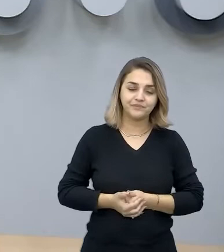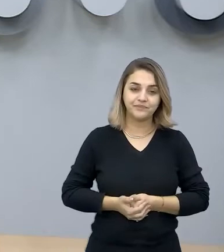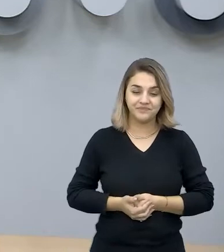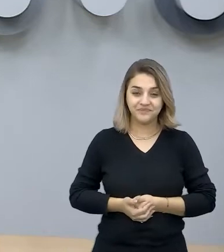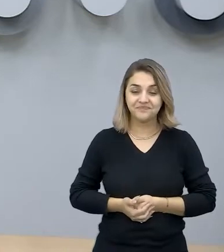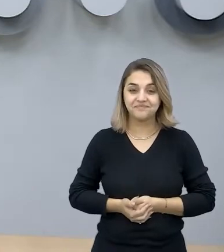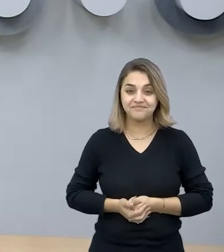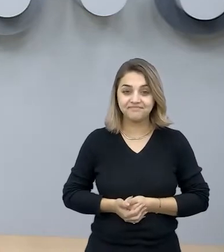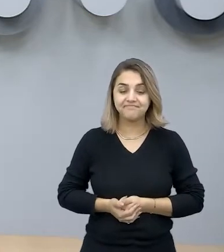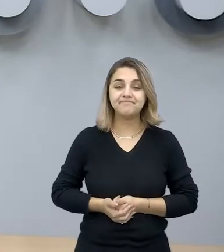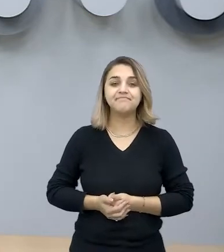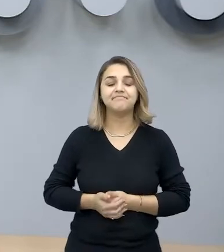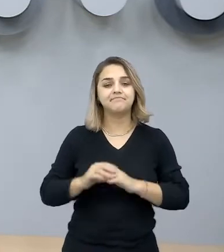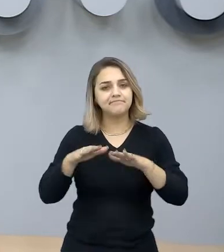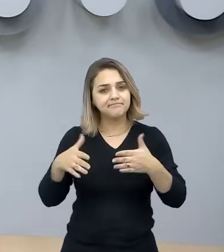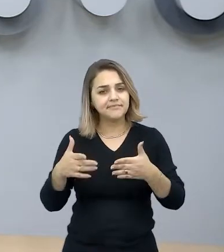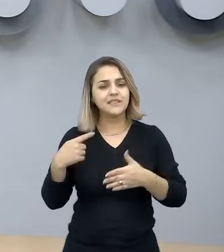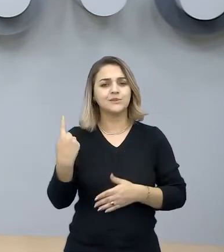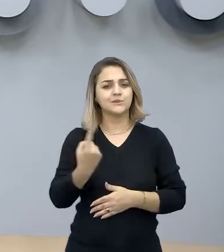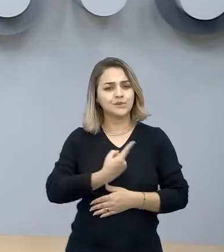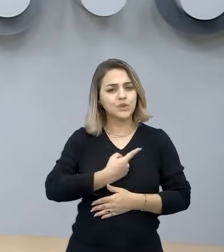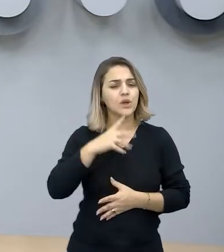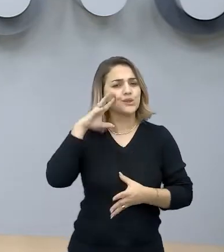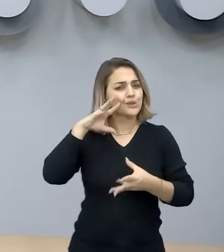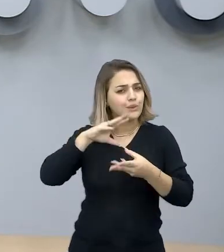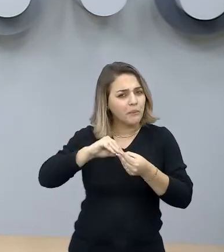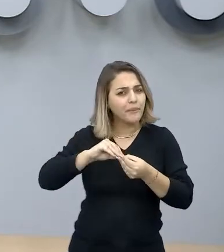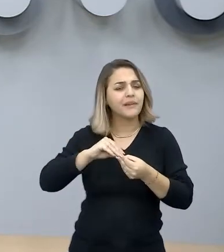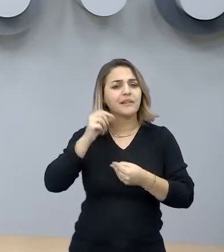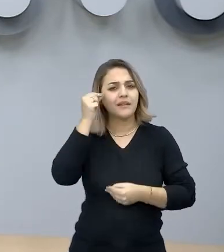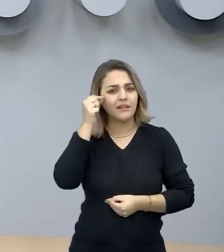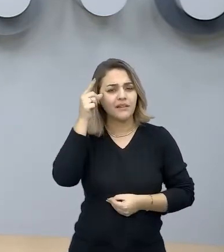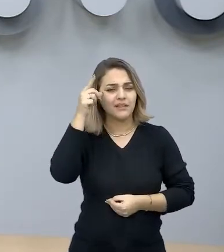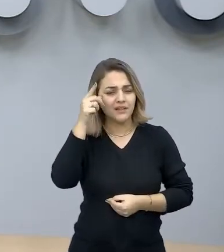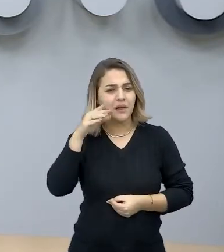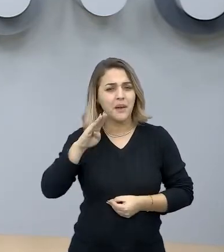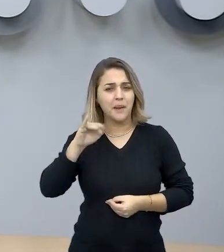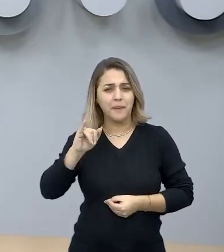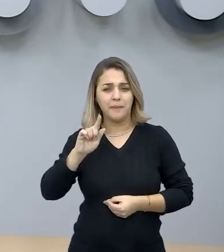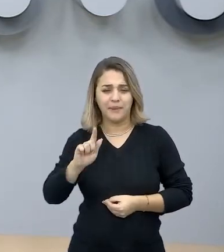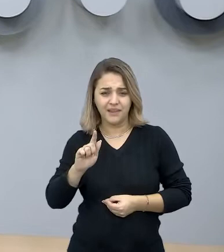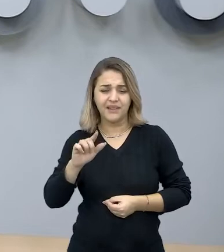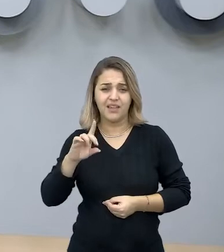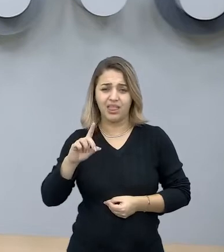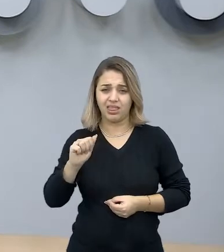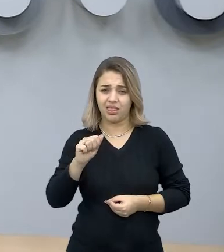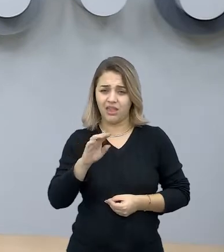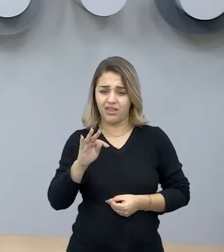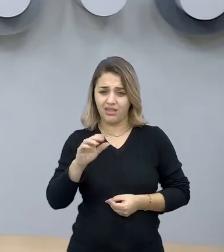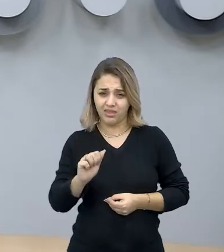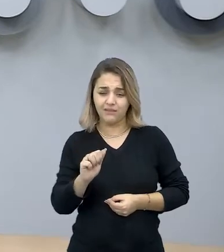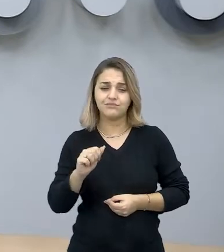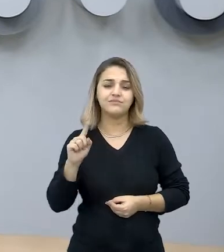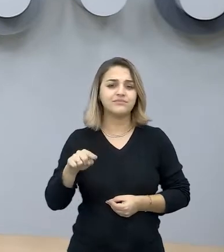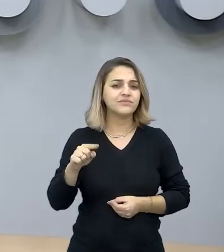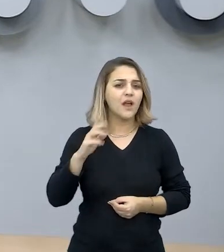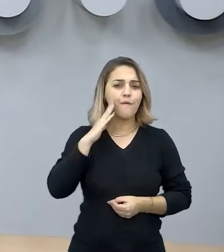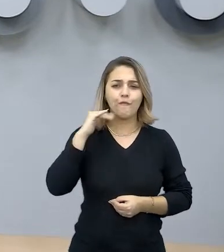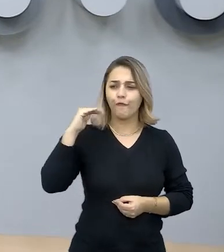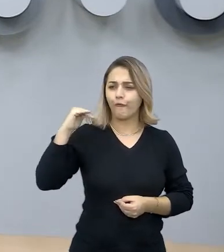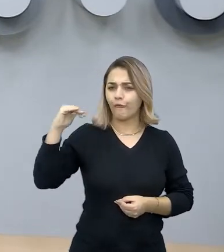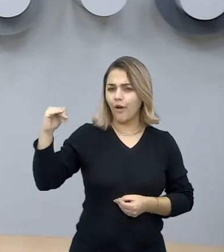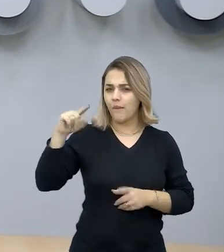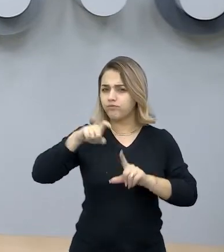Então, com isso em mente, pessoal, né, com essa ideia de que Big Data é esse fenômeno